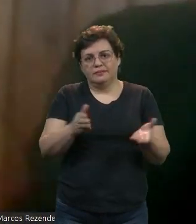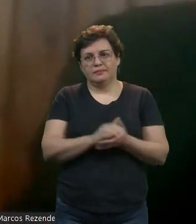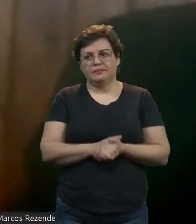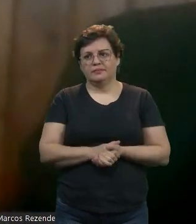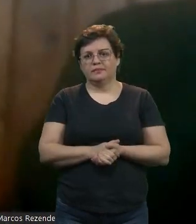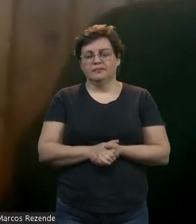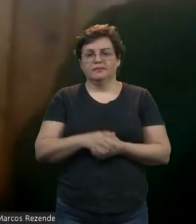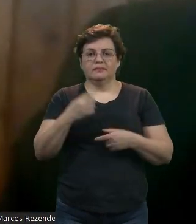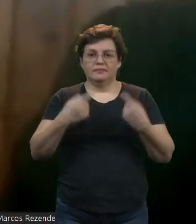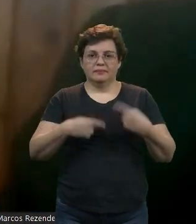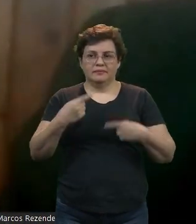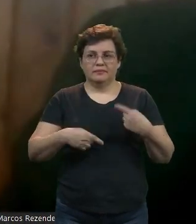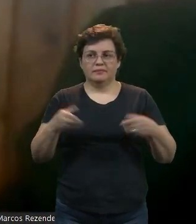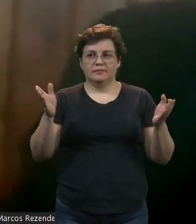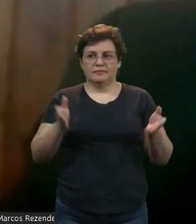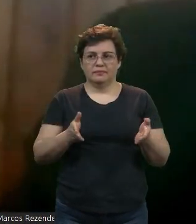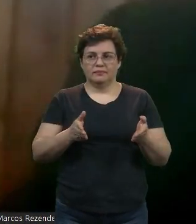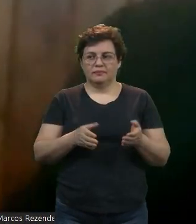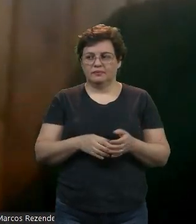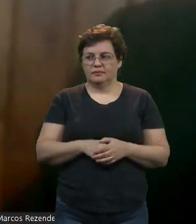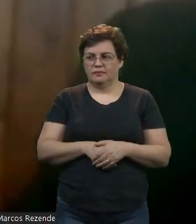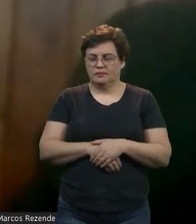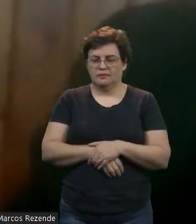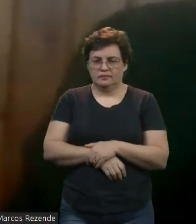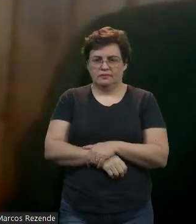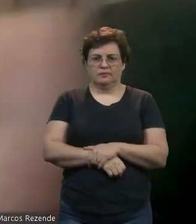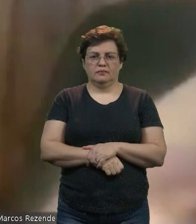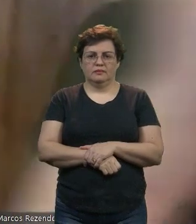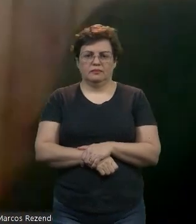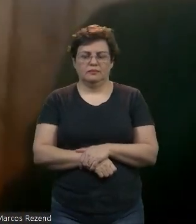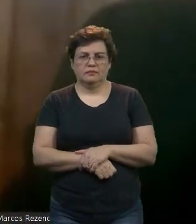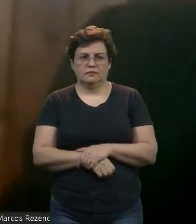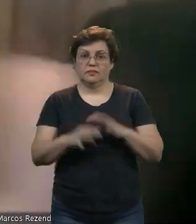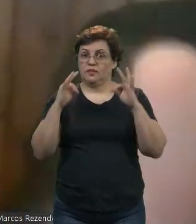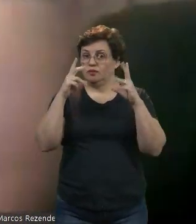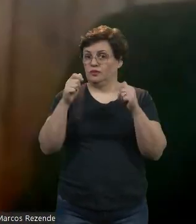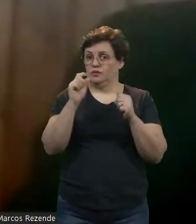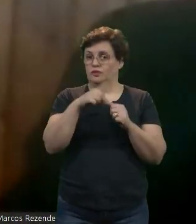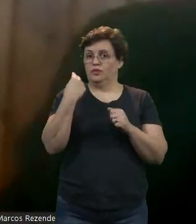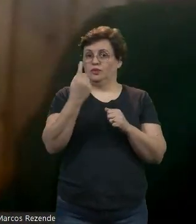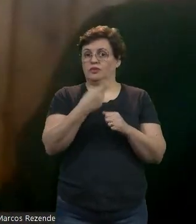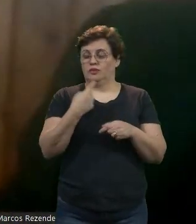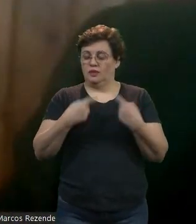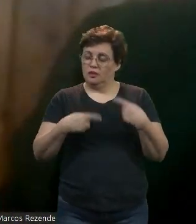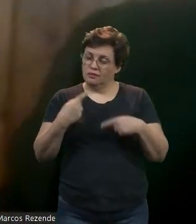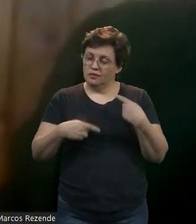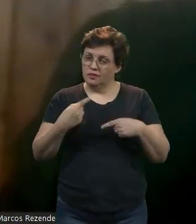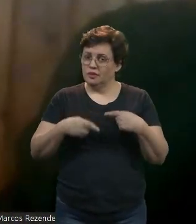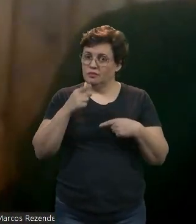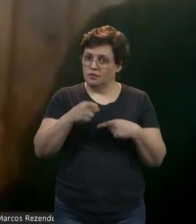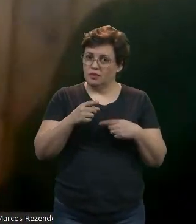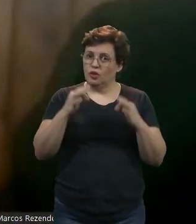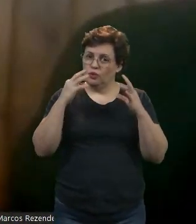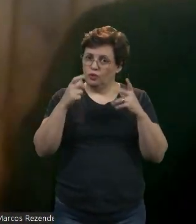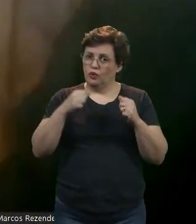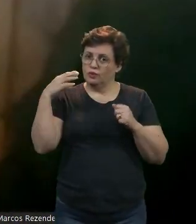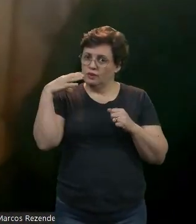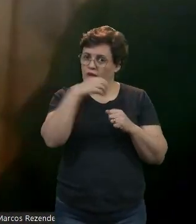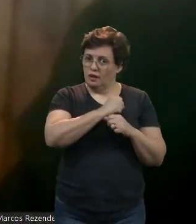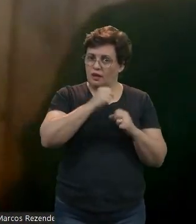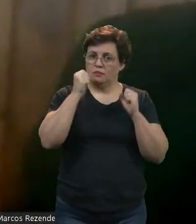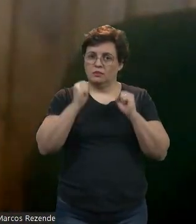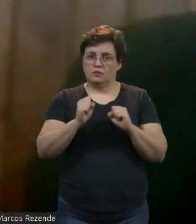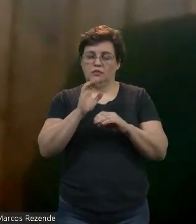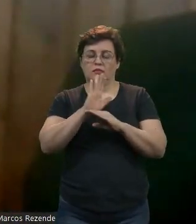de discussão da casa, discussão de todos nós, e todos foram bastante céleres em